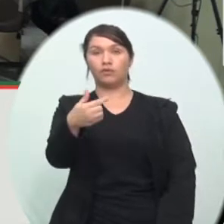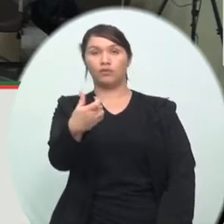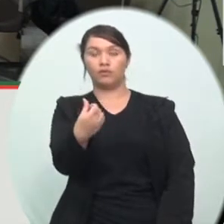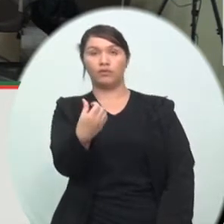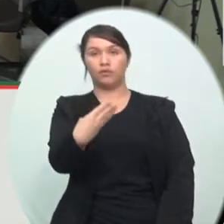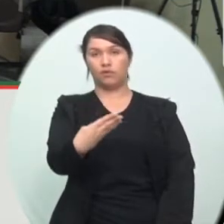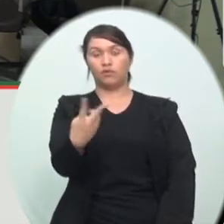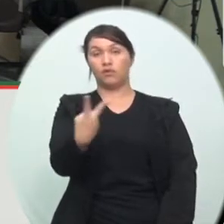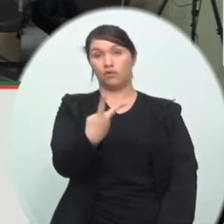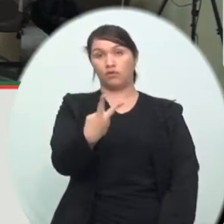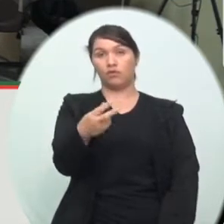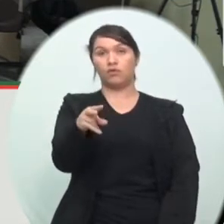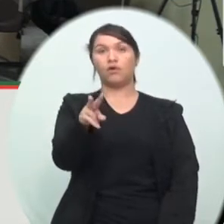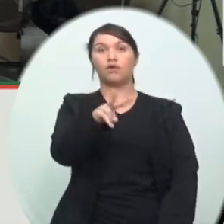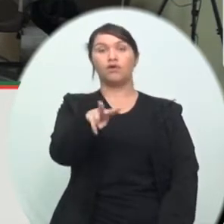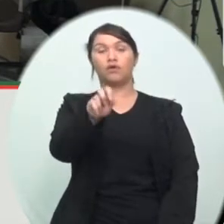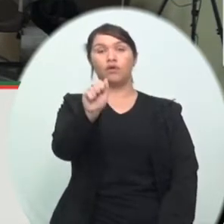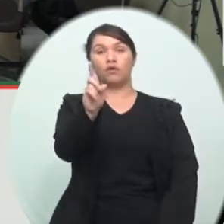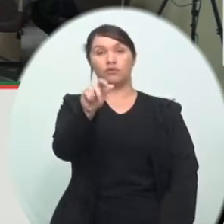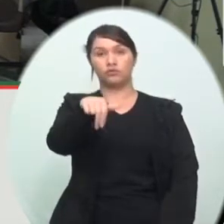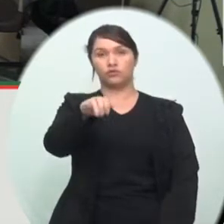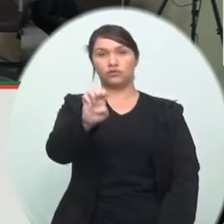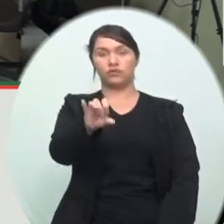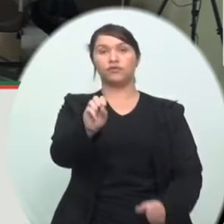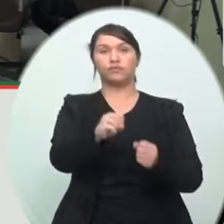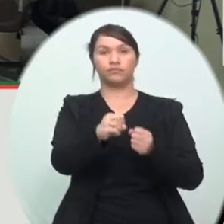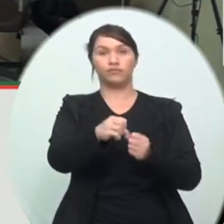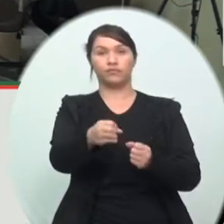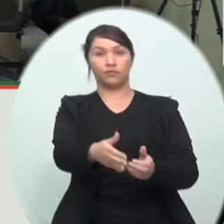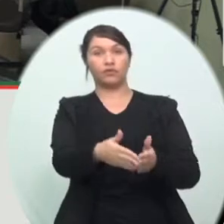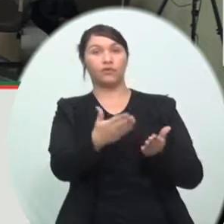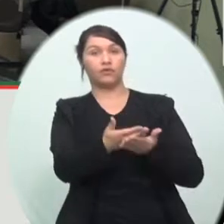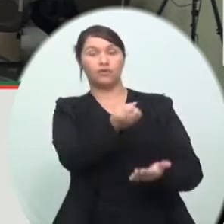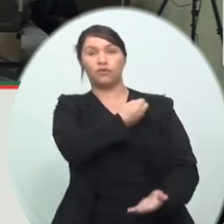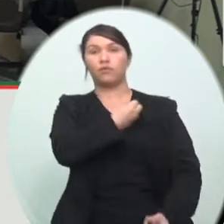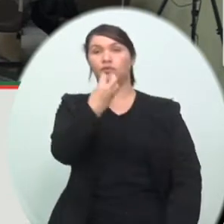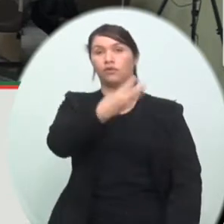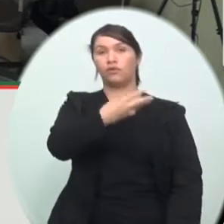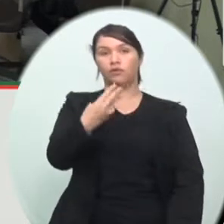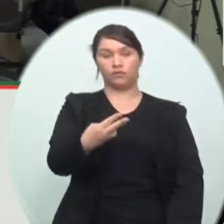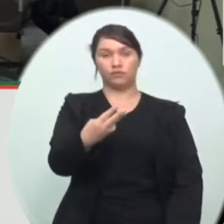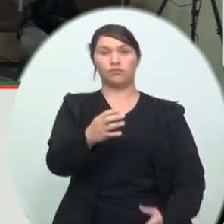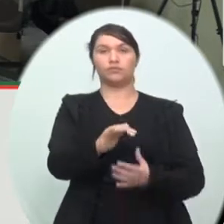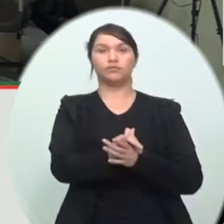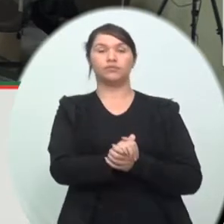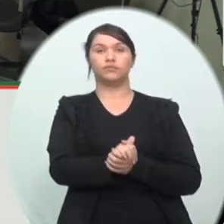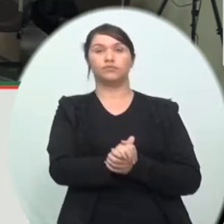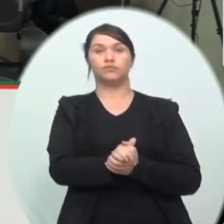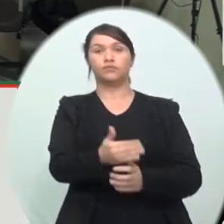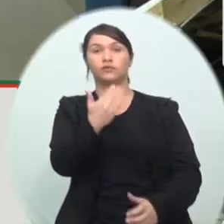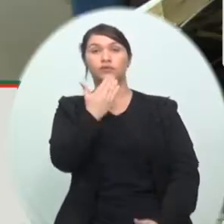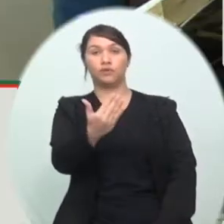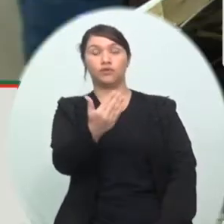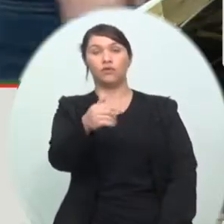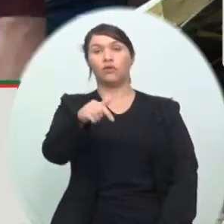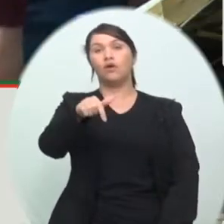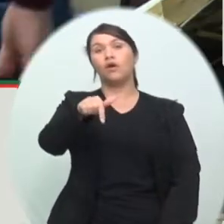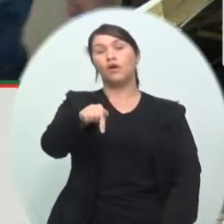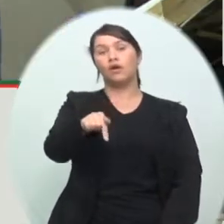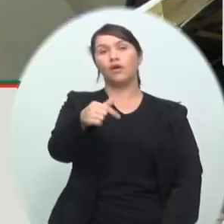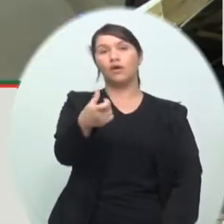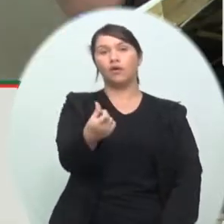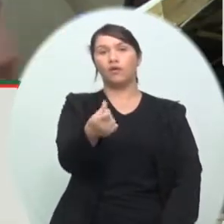de autoria do vereador Odinei Potelec. Requerimento número 333/18, indicações número